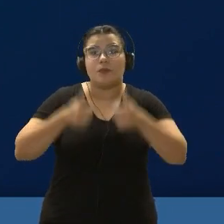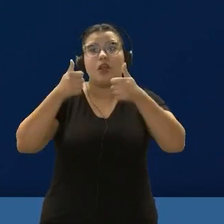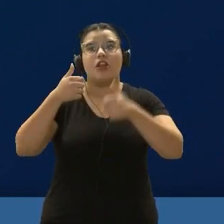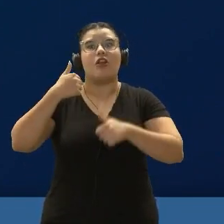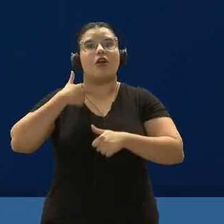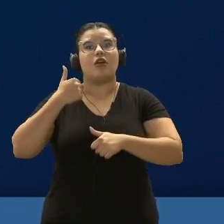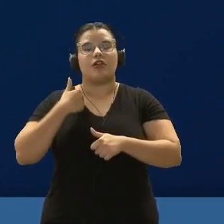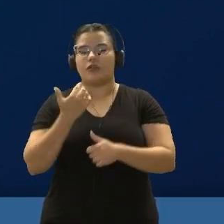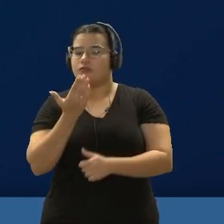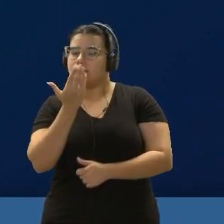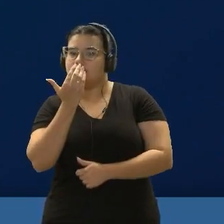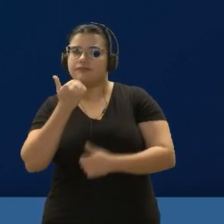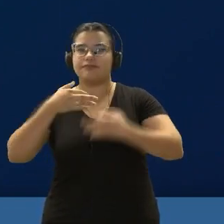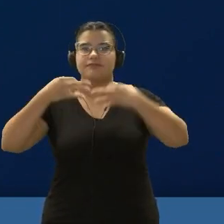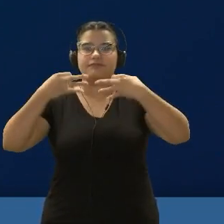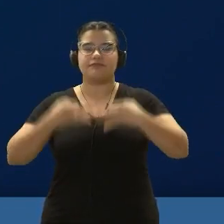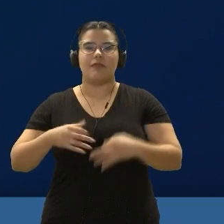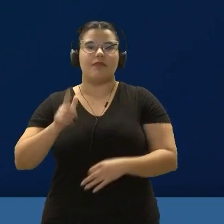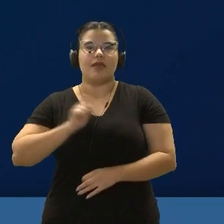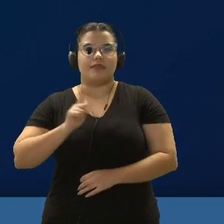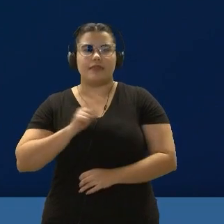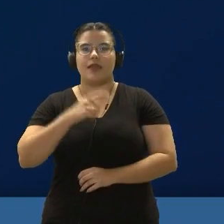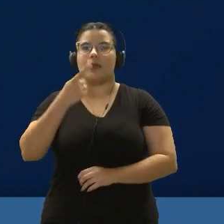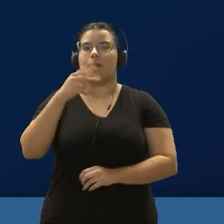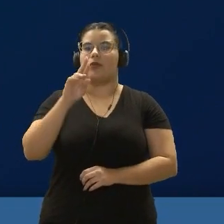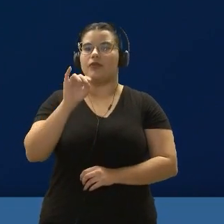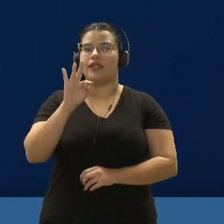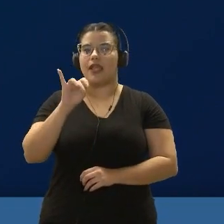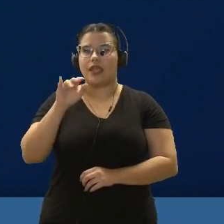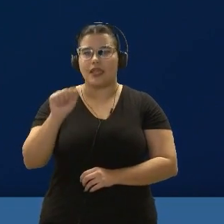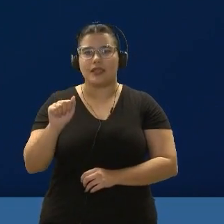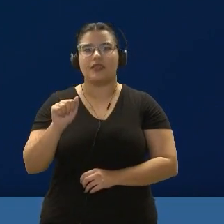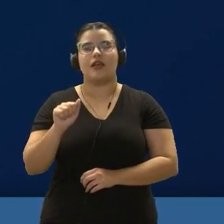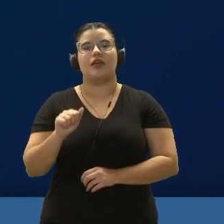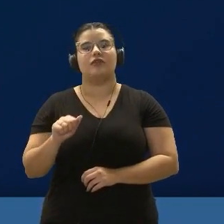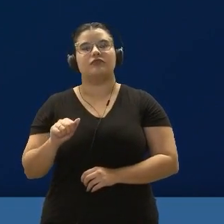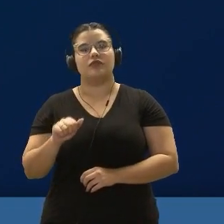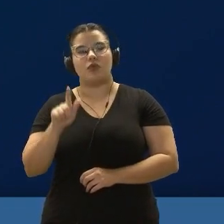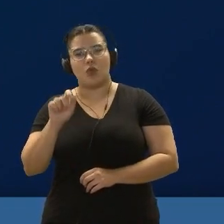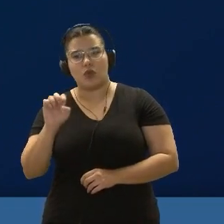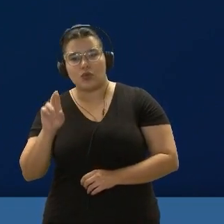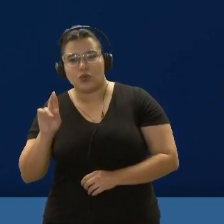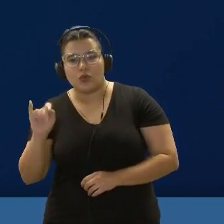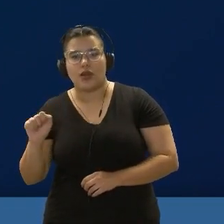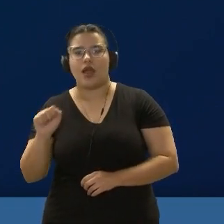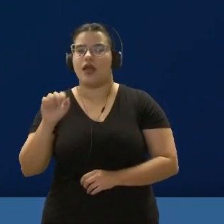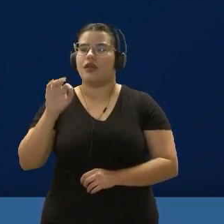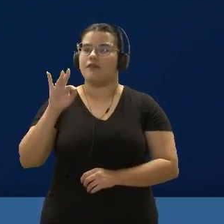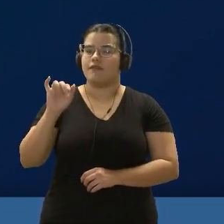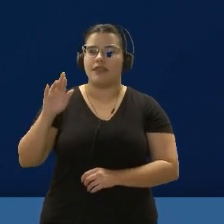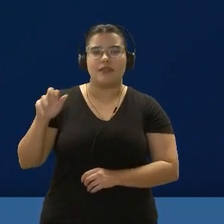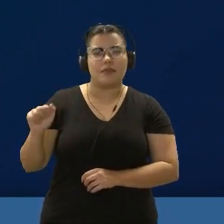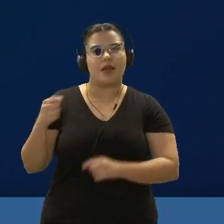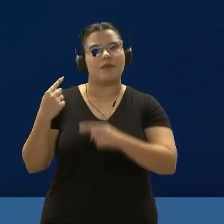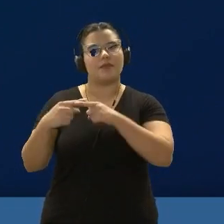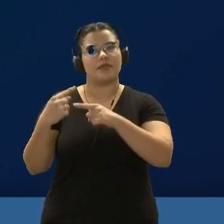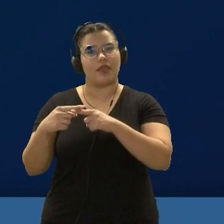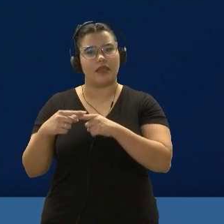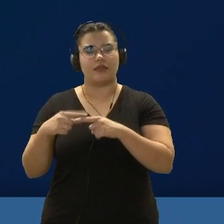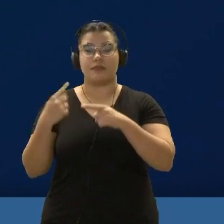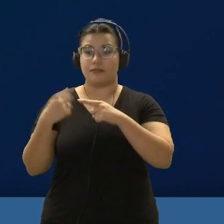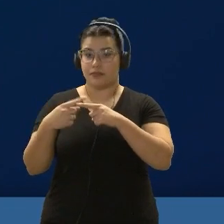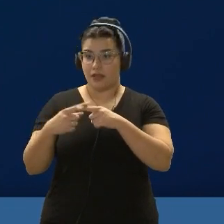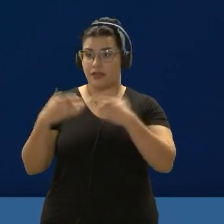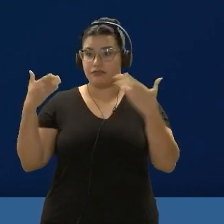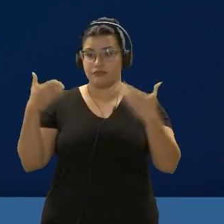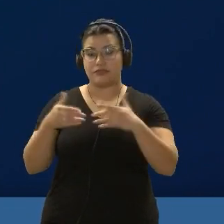uma suplementação que tenha proteína, carboidrato, gordura e fibra? Porque dessa maneira eu consigo fazer com